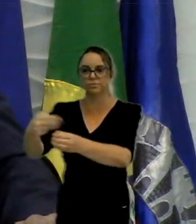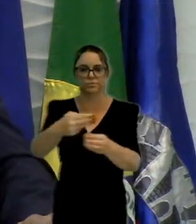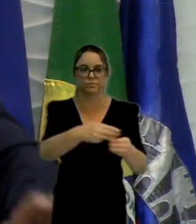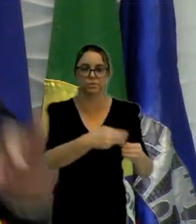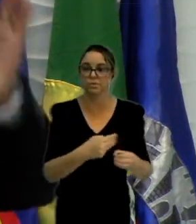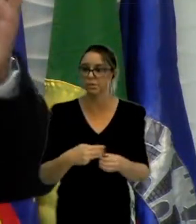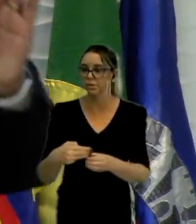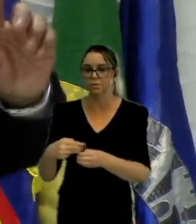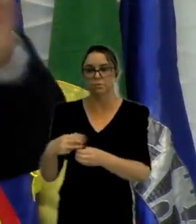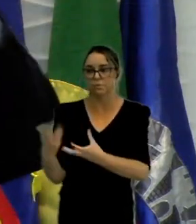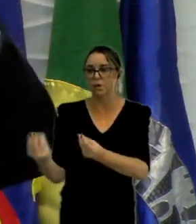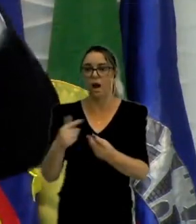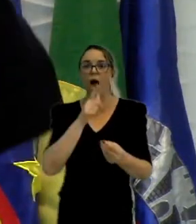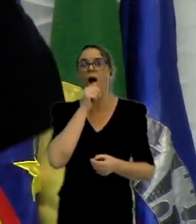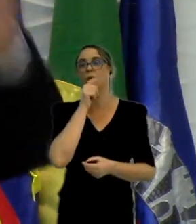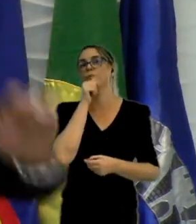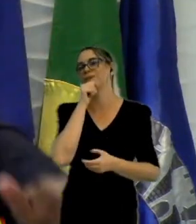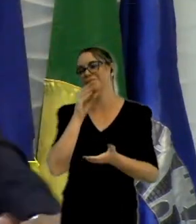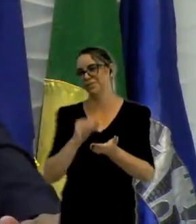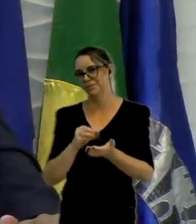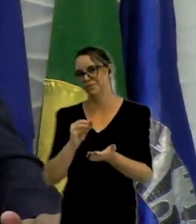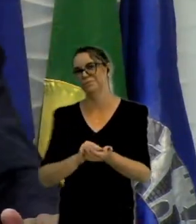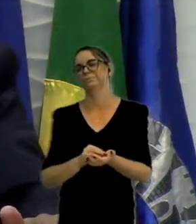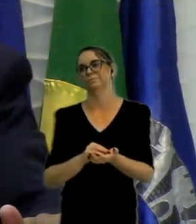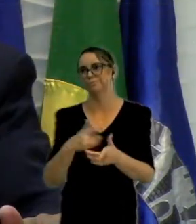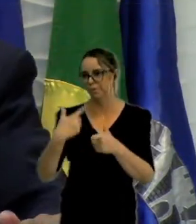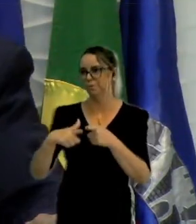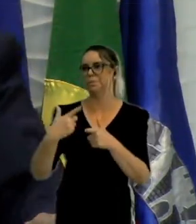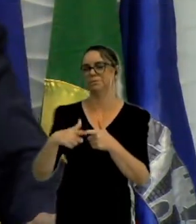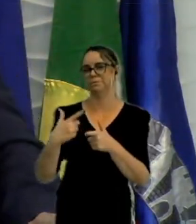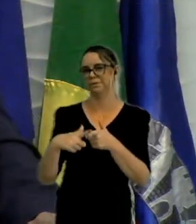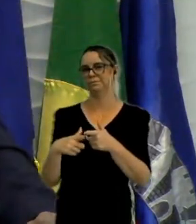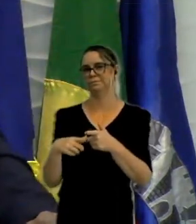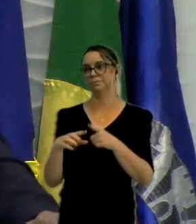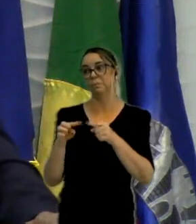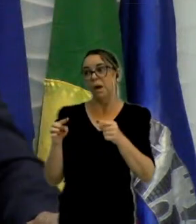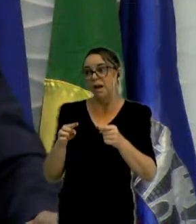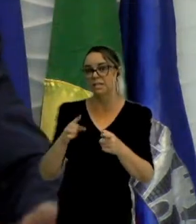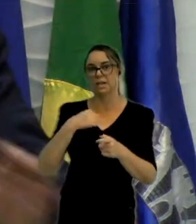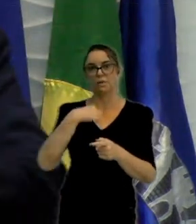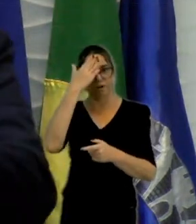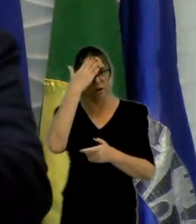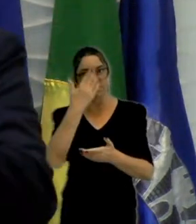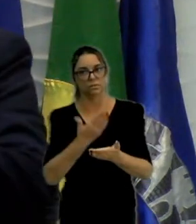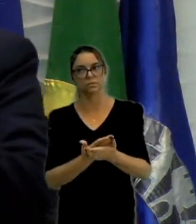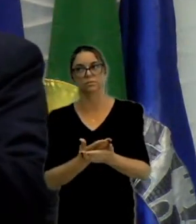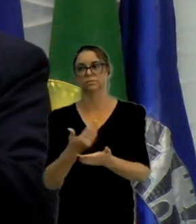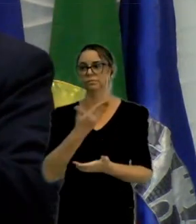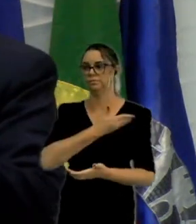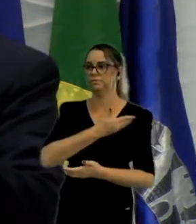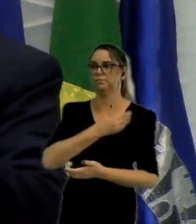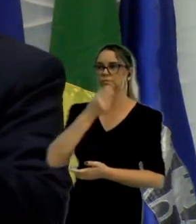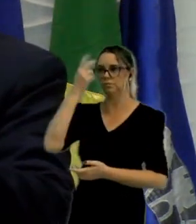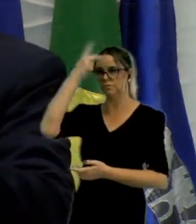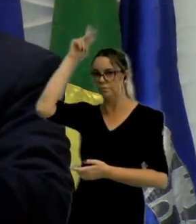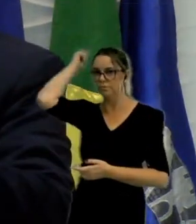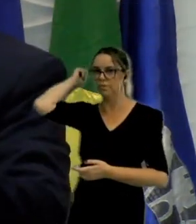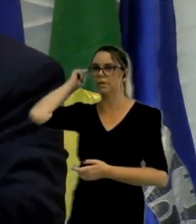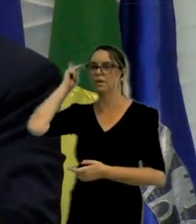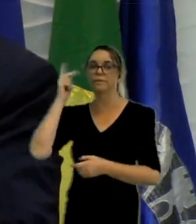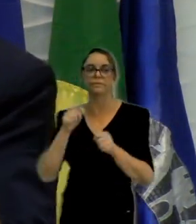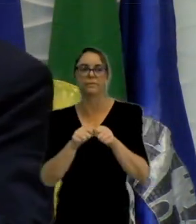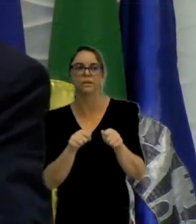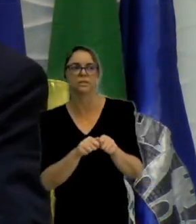água. Agora, veja que problema. Mas eu acredito, colega Pachequim, que eles fazem isso